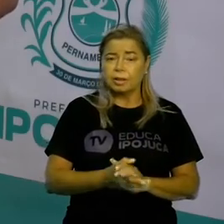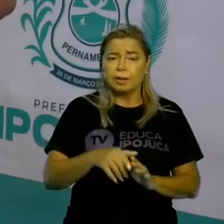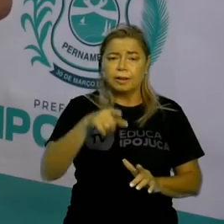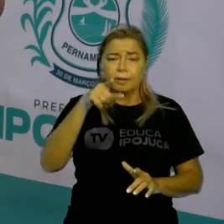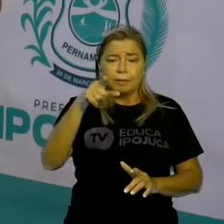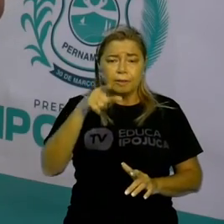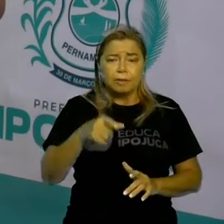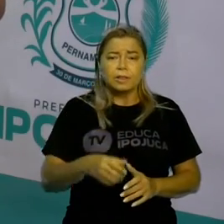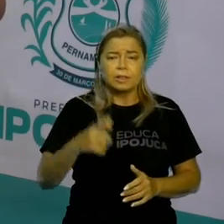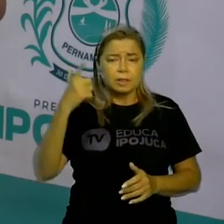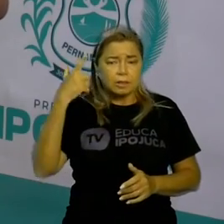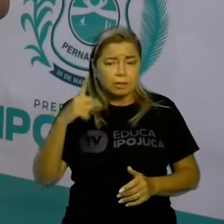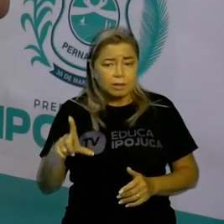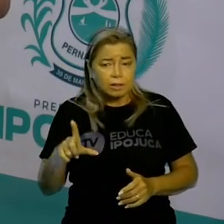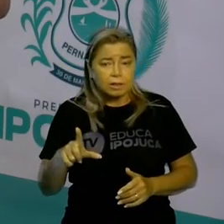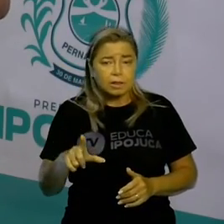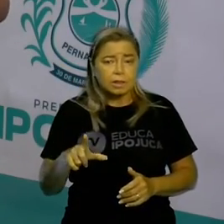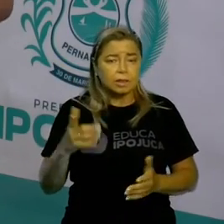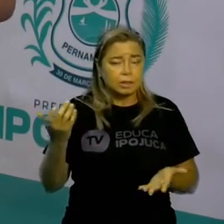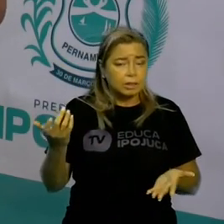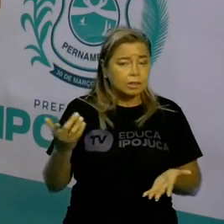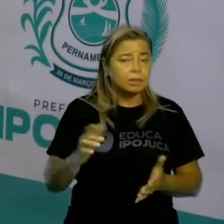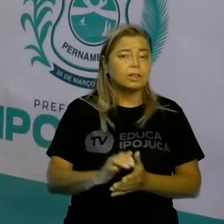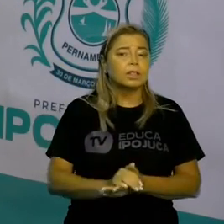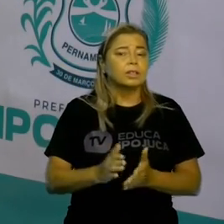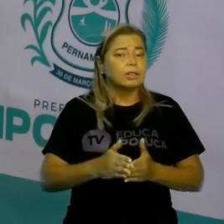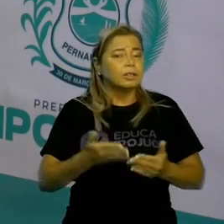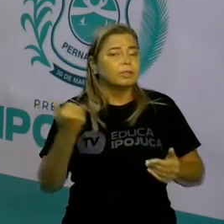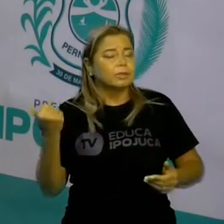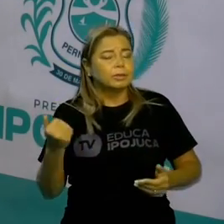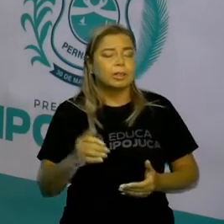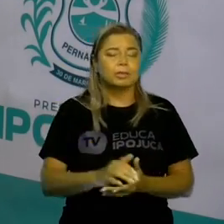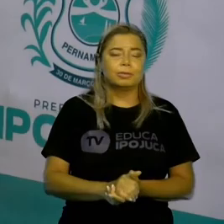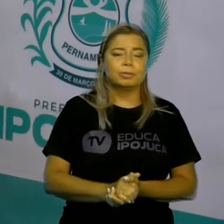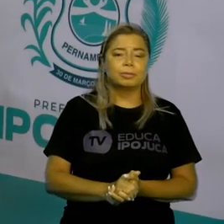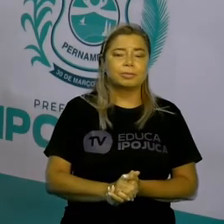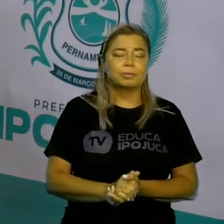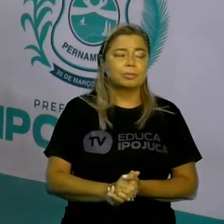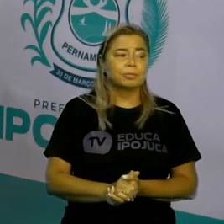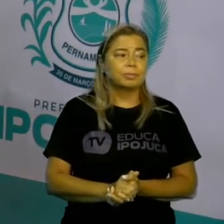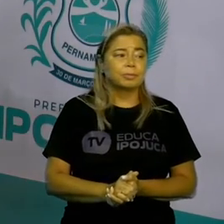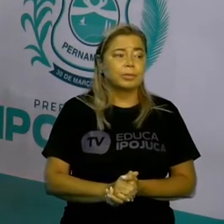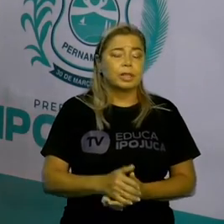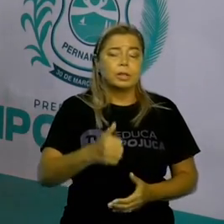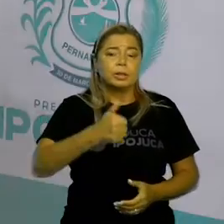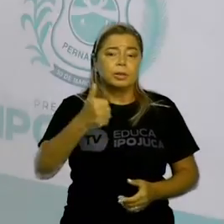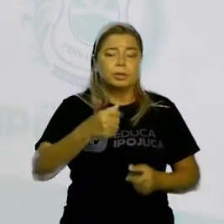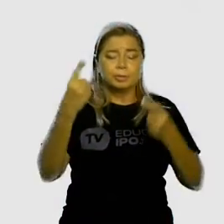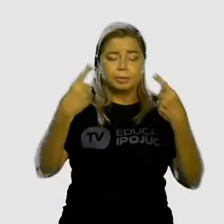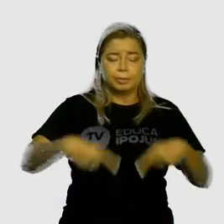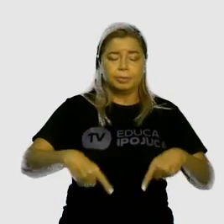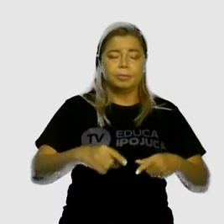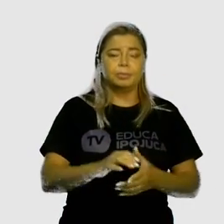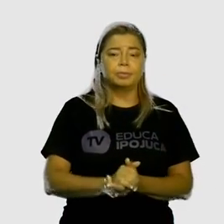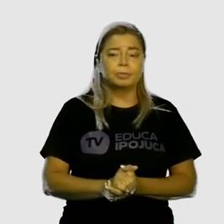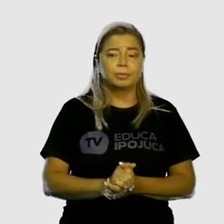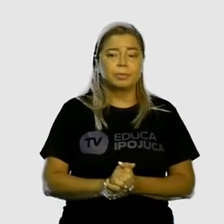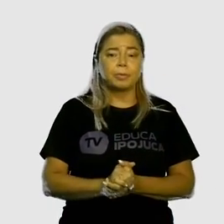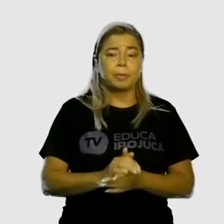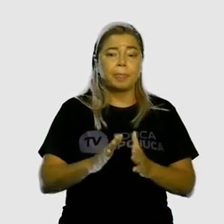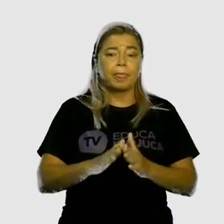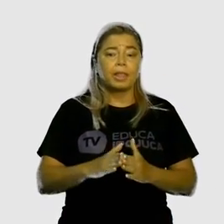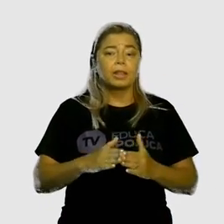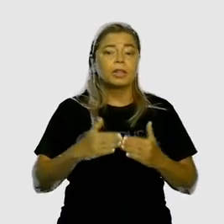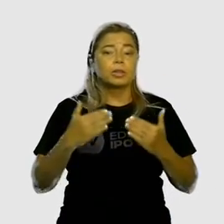ou é pequena? 100%? 50%? Vamos ver. Primeiro desafio. Qual a chance de